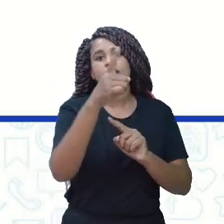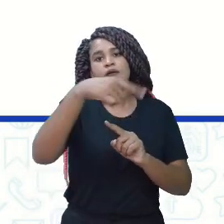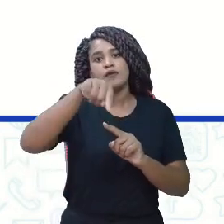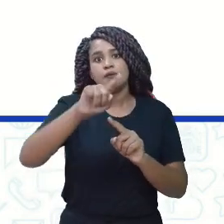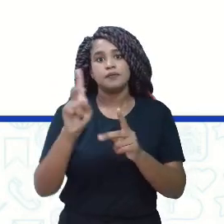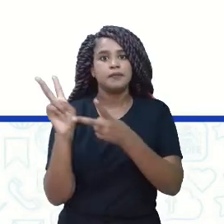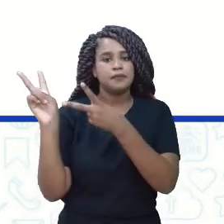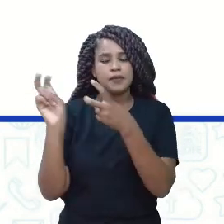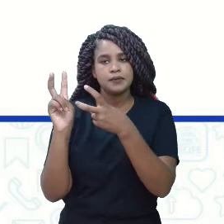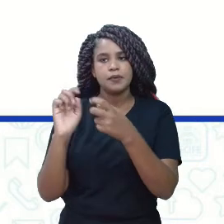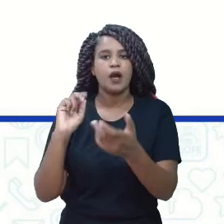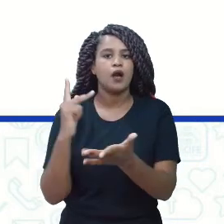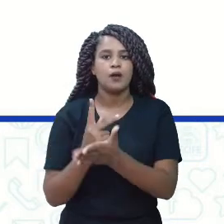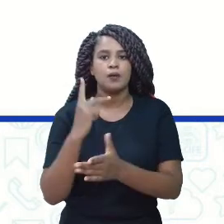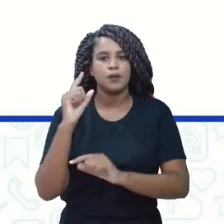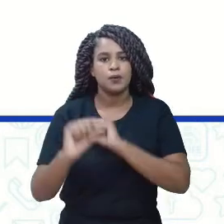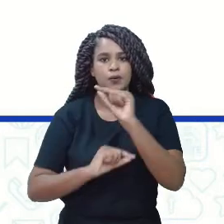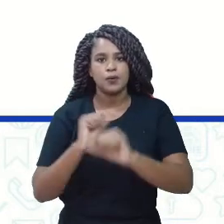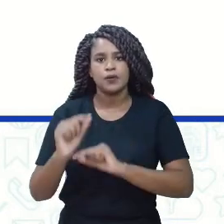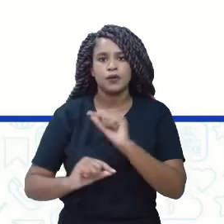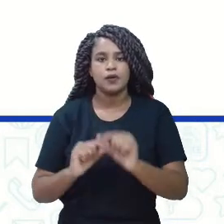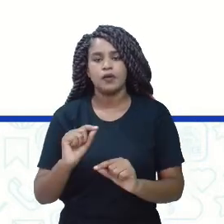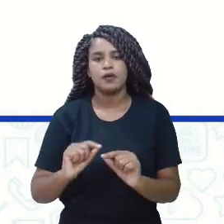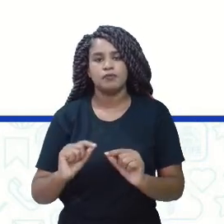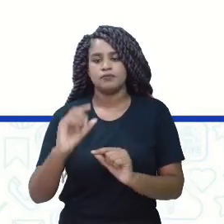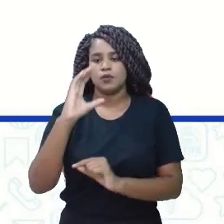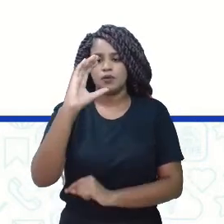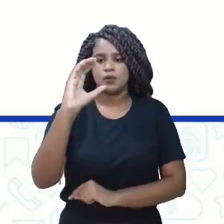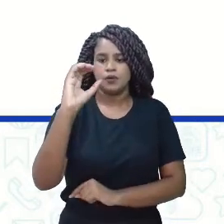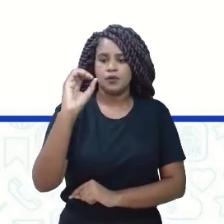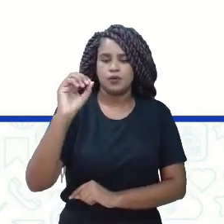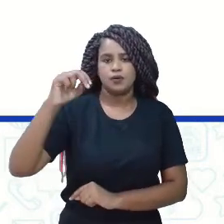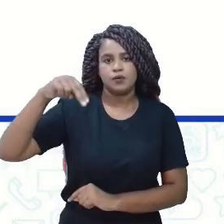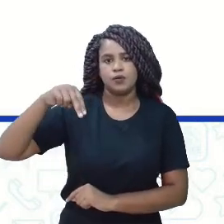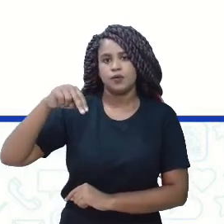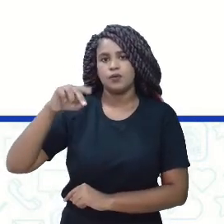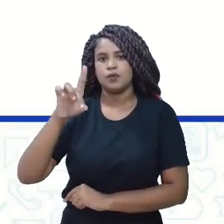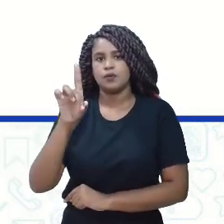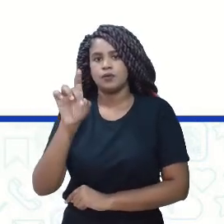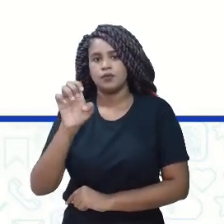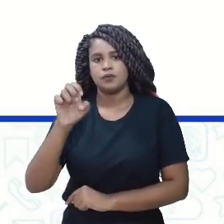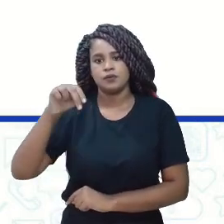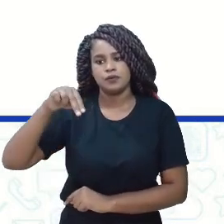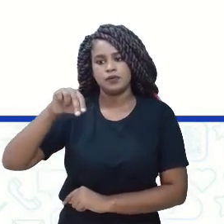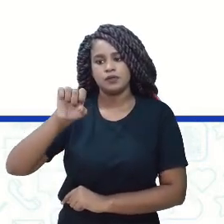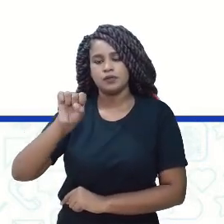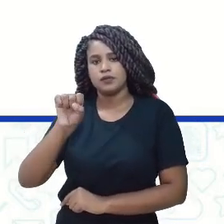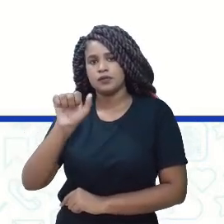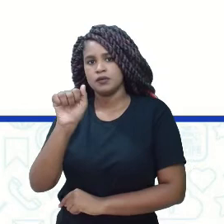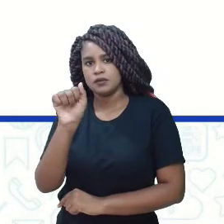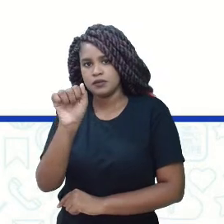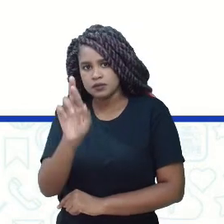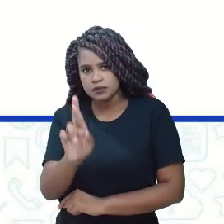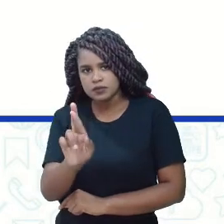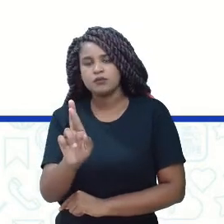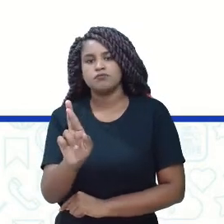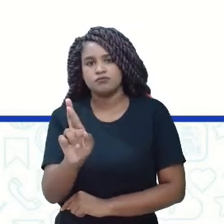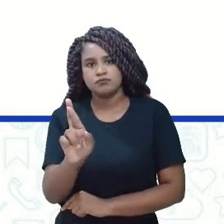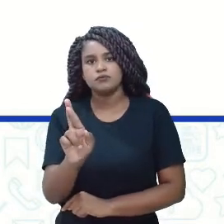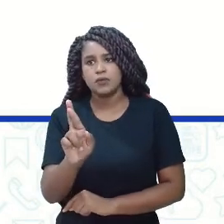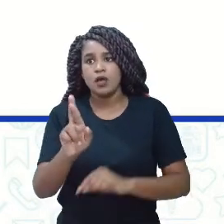lá em cima, ele vai o quê? Ó, condensar. Esse gás vai condensar, formando lá nossas